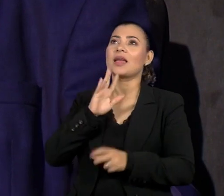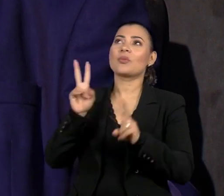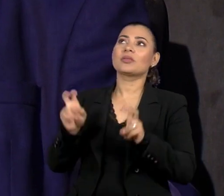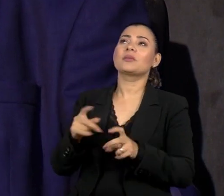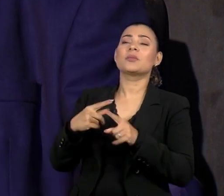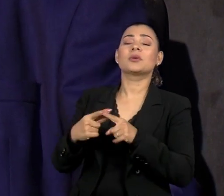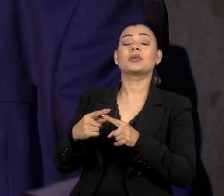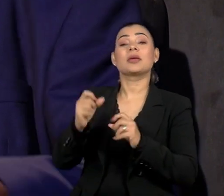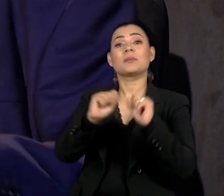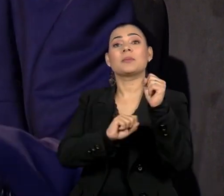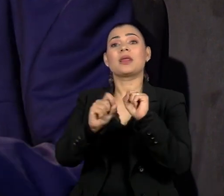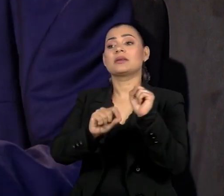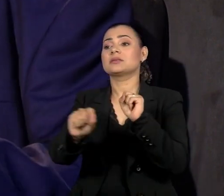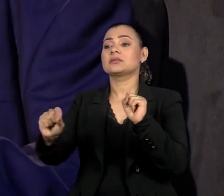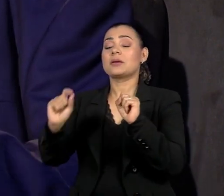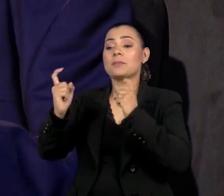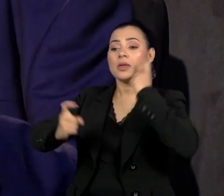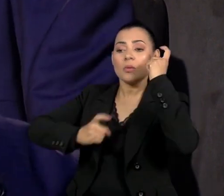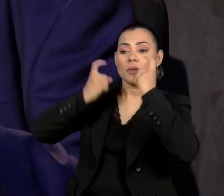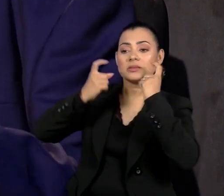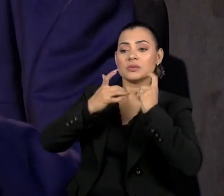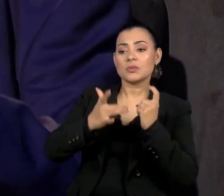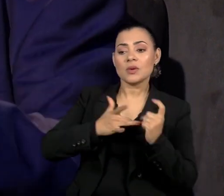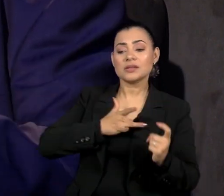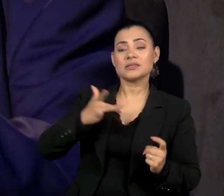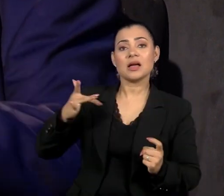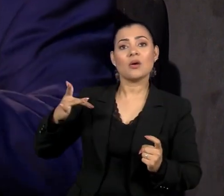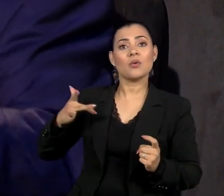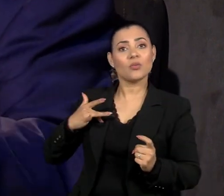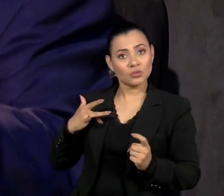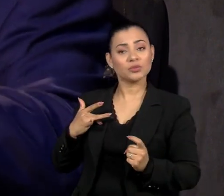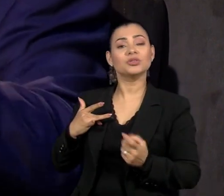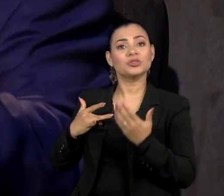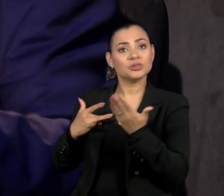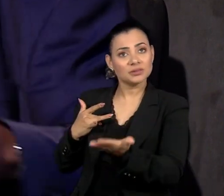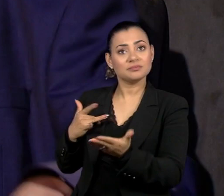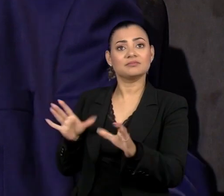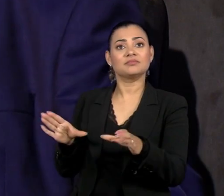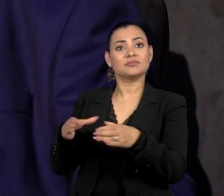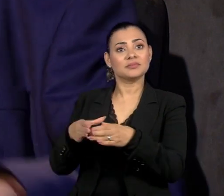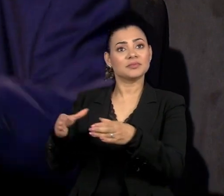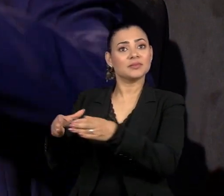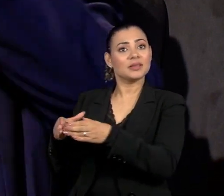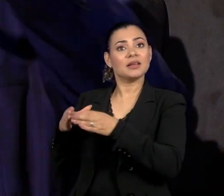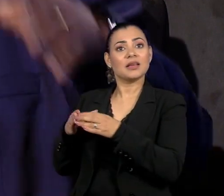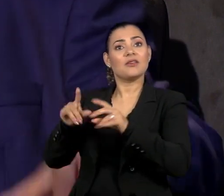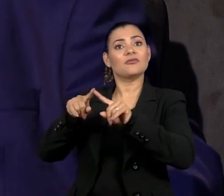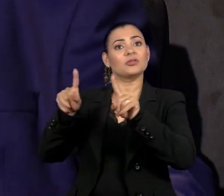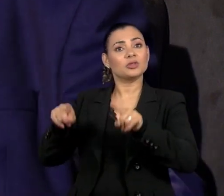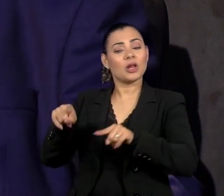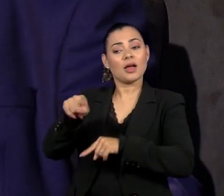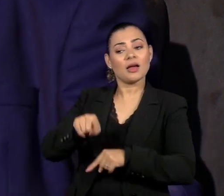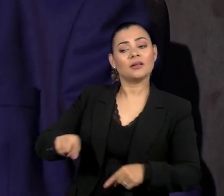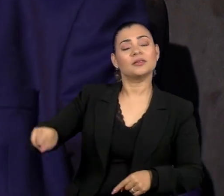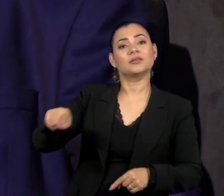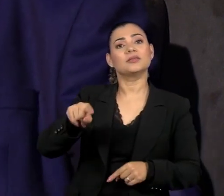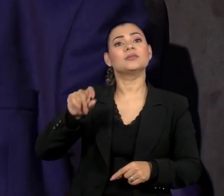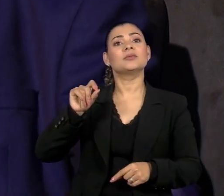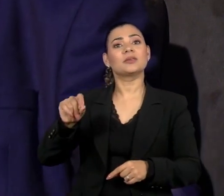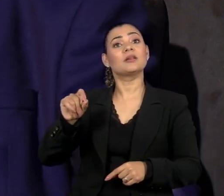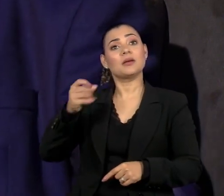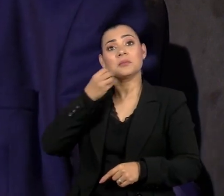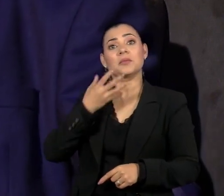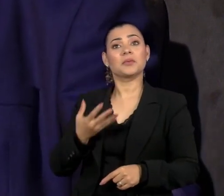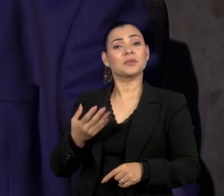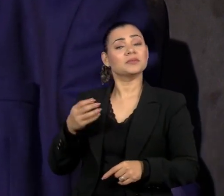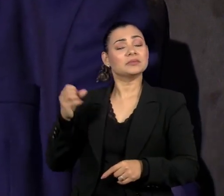a preocupação com essa saúde, com a saúde concedida a essa população, aos seus funcionários, de maneira mais ampla, tem sido uma realidade.